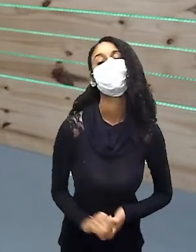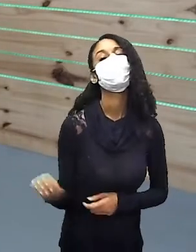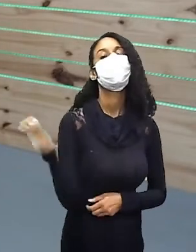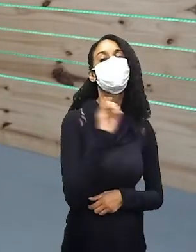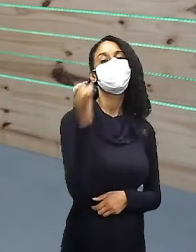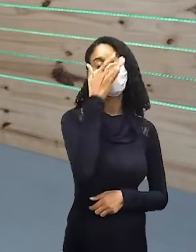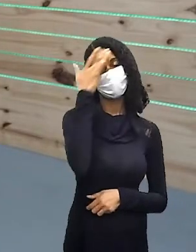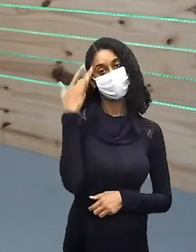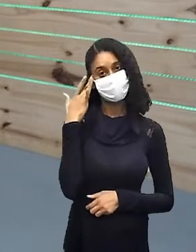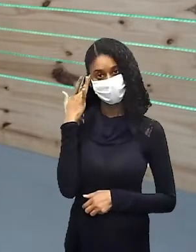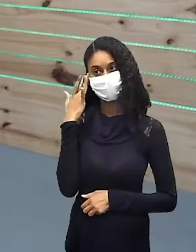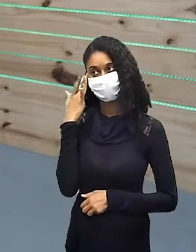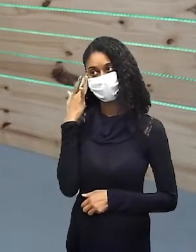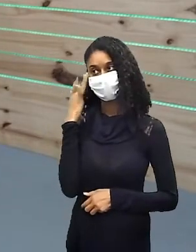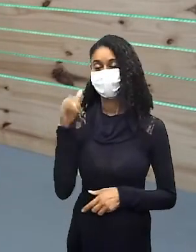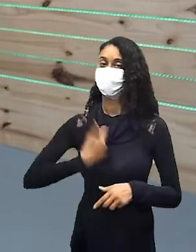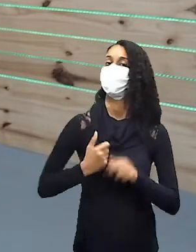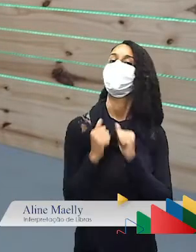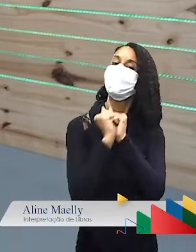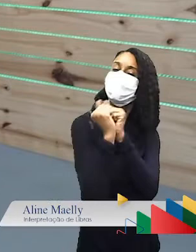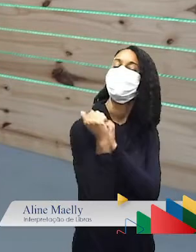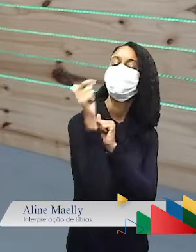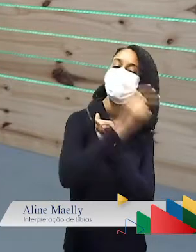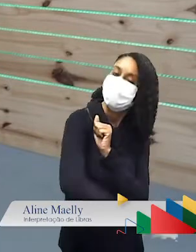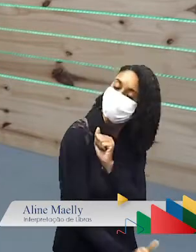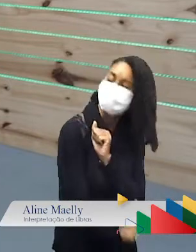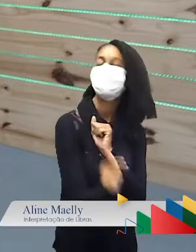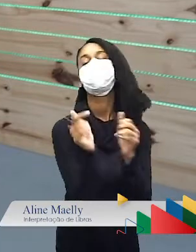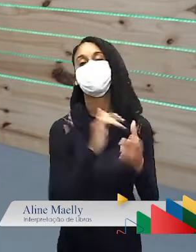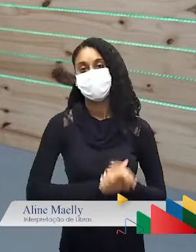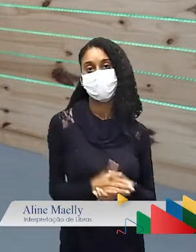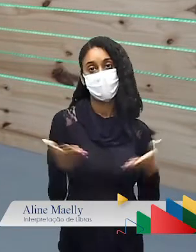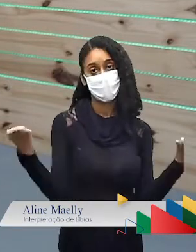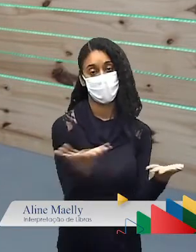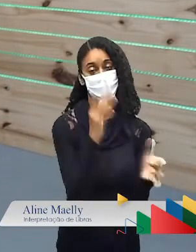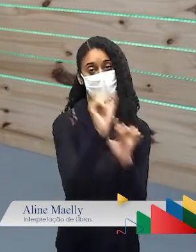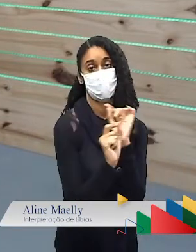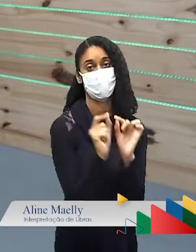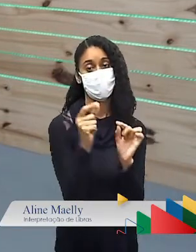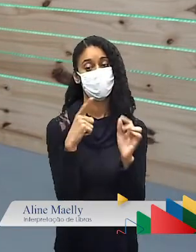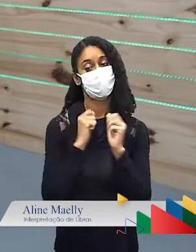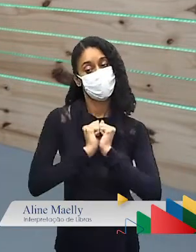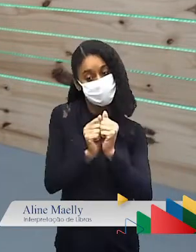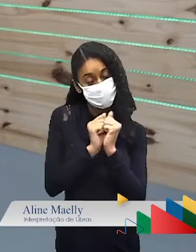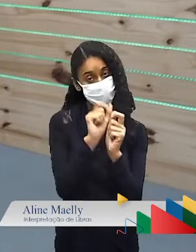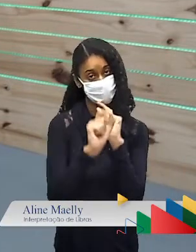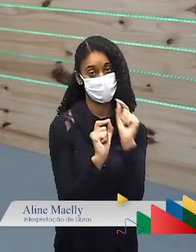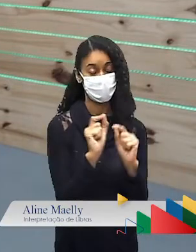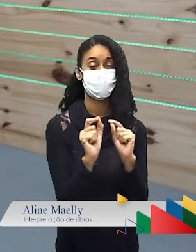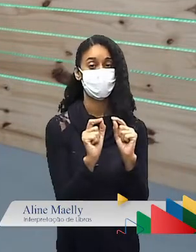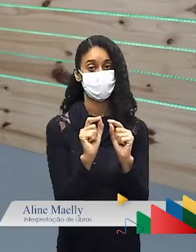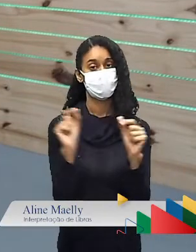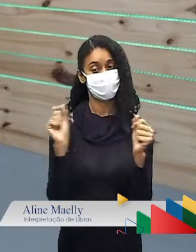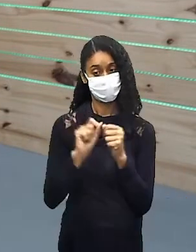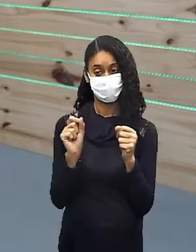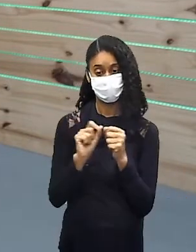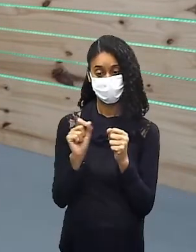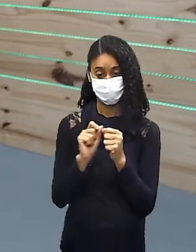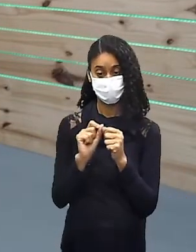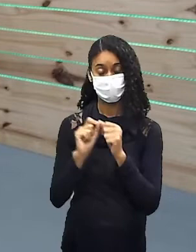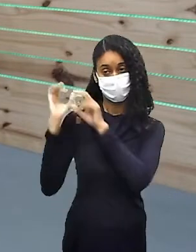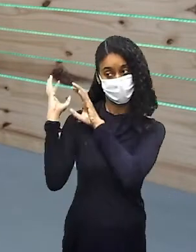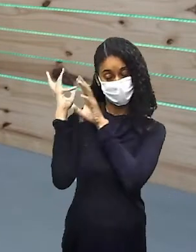Alô, minha gente querida, estamos juntos de novo, mais uma vez agora, estamos juntos para revisar para as provas